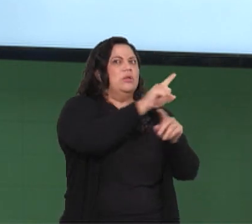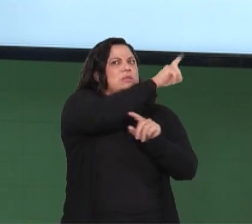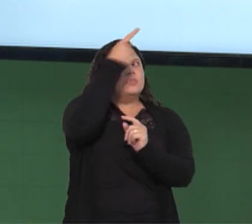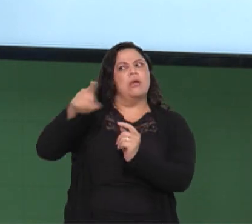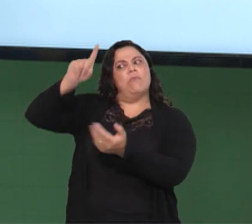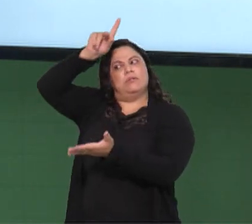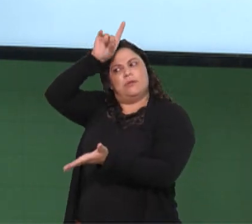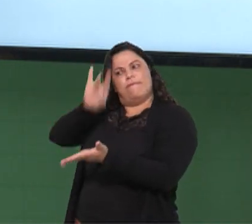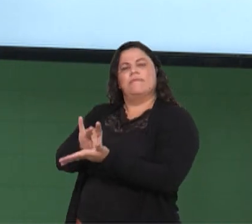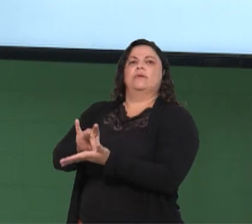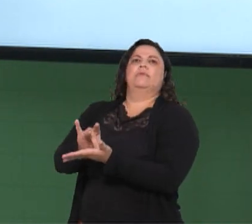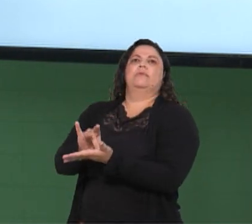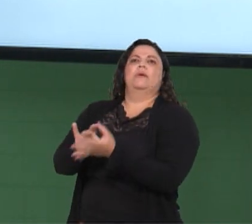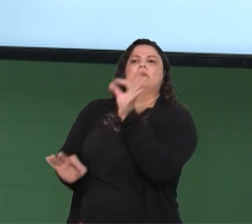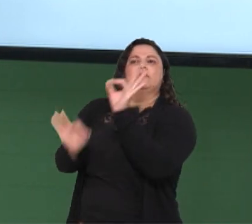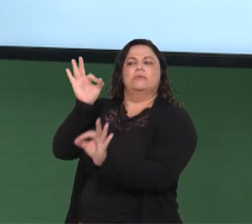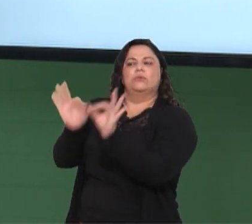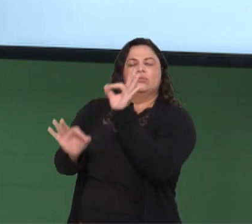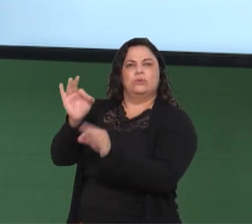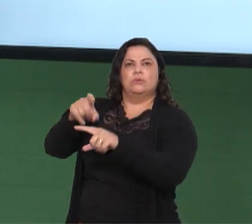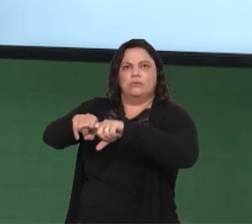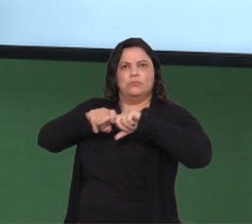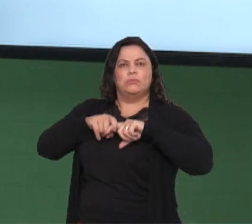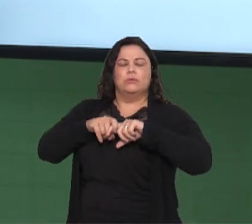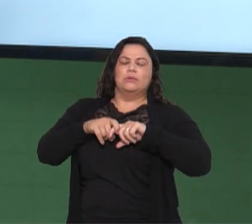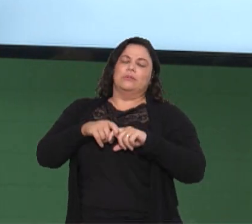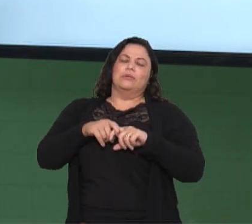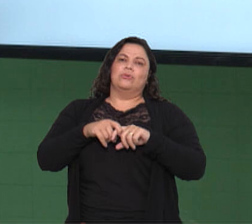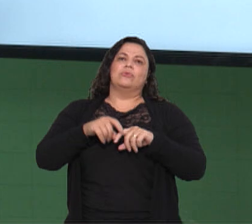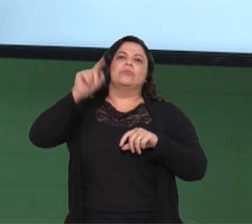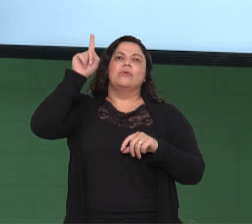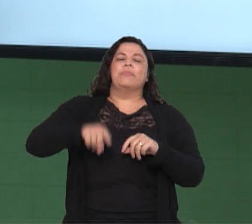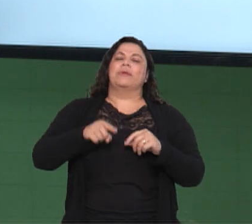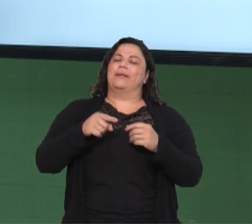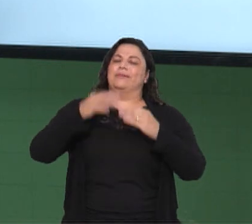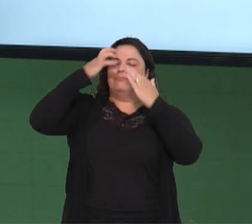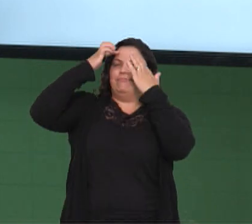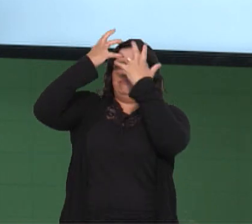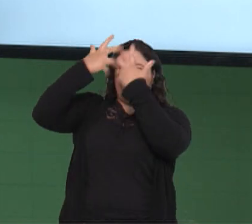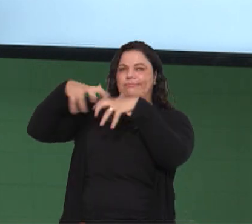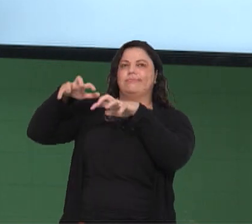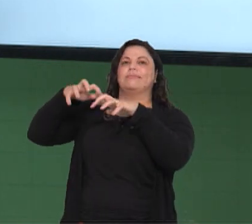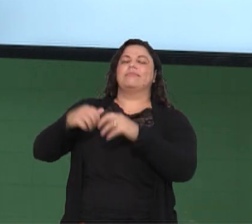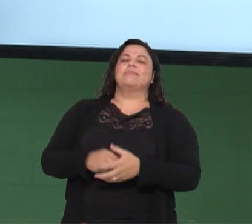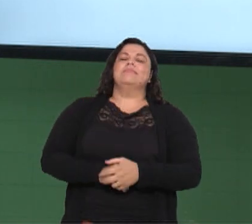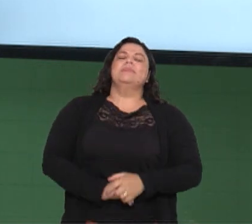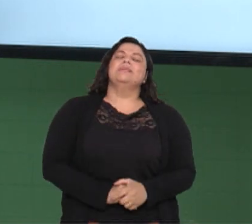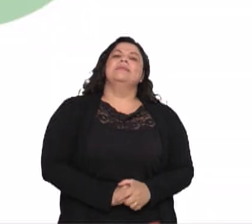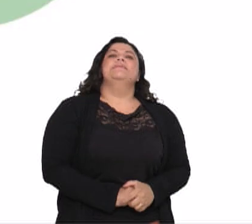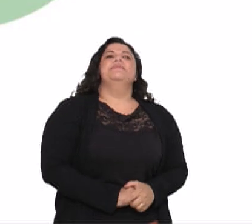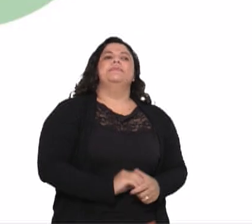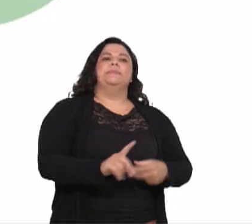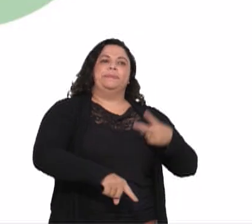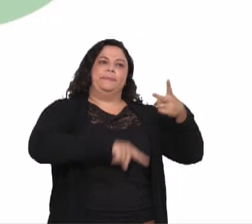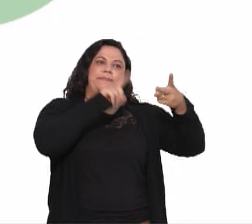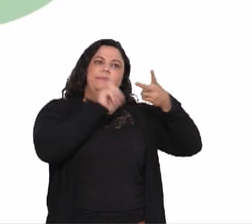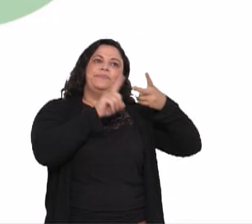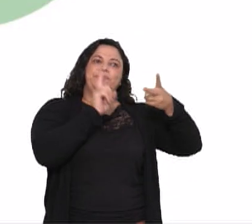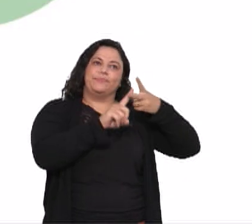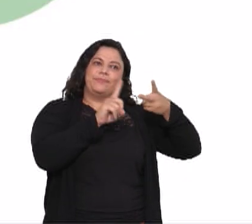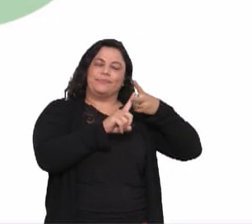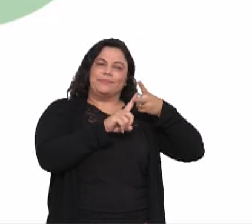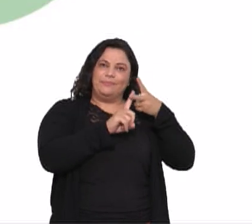verdade da justiça. Por isso, então, a parte racional seriam aqueles que comandariam a cidade. Segunda parte, a parte irascível da